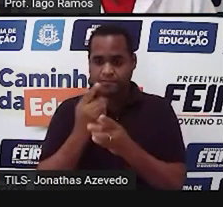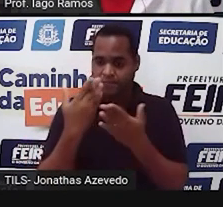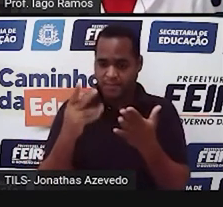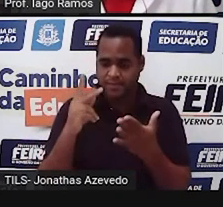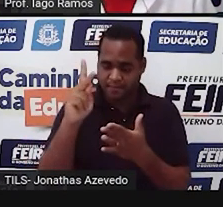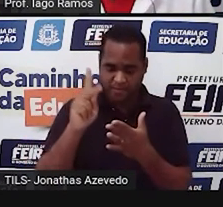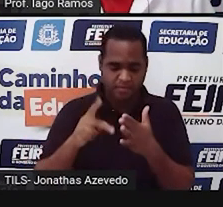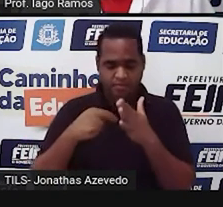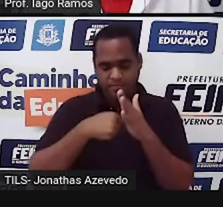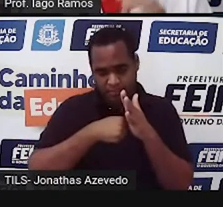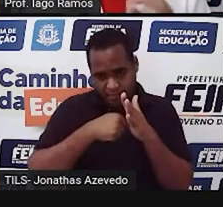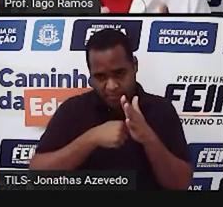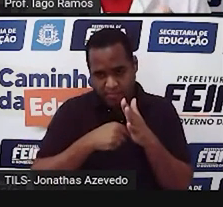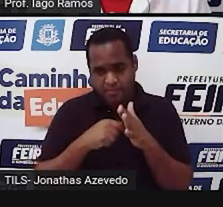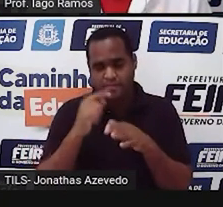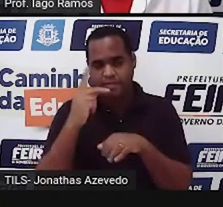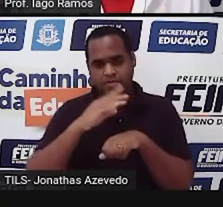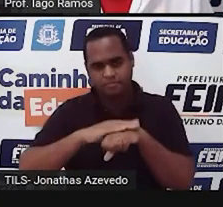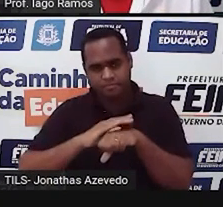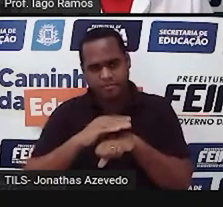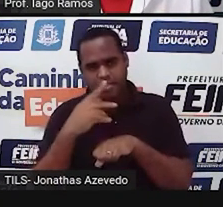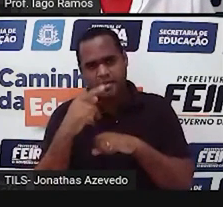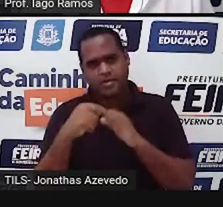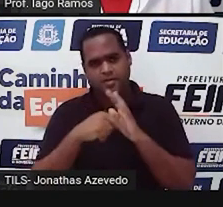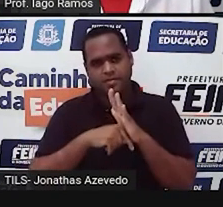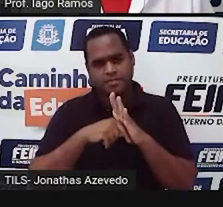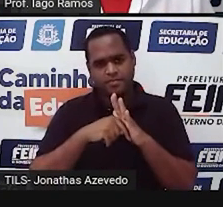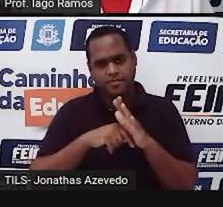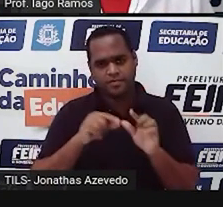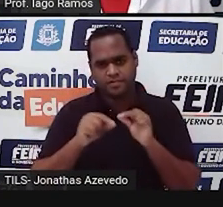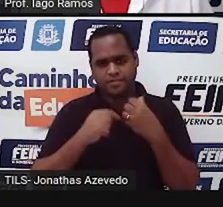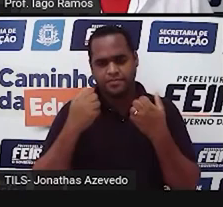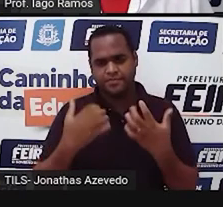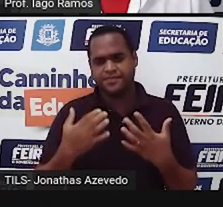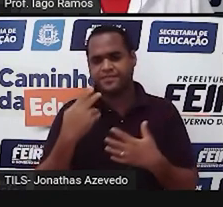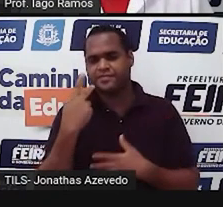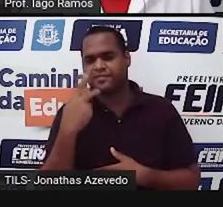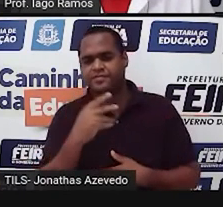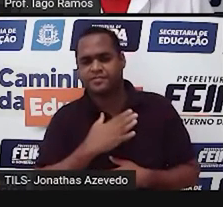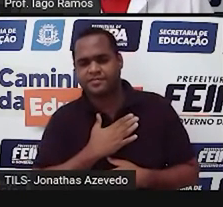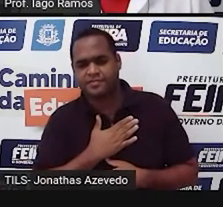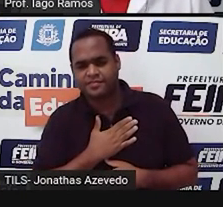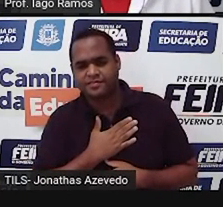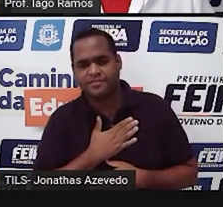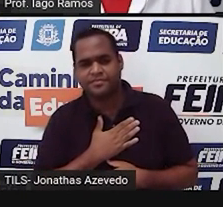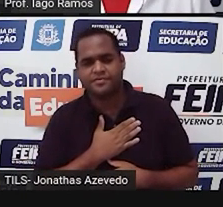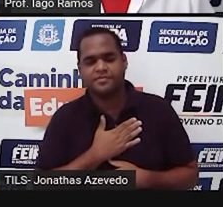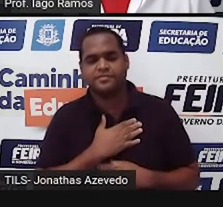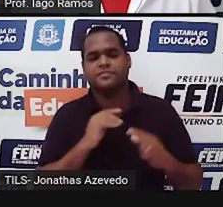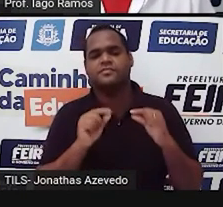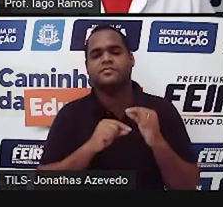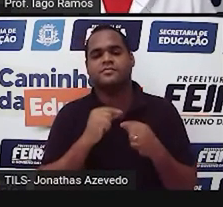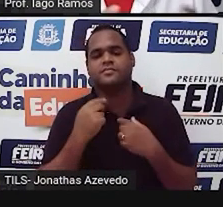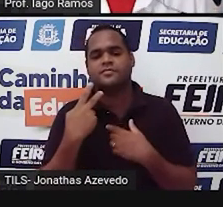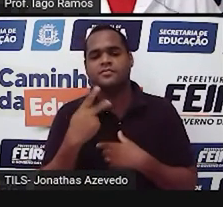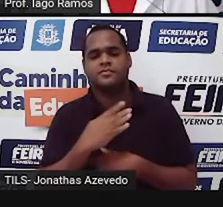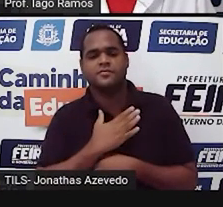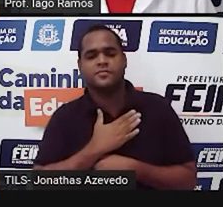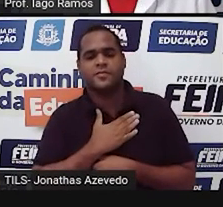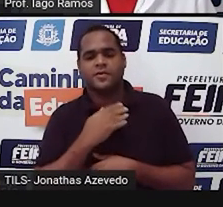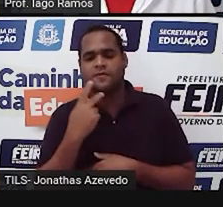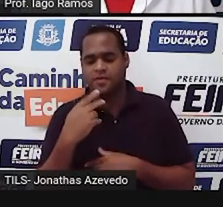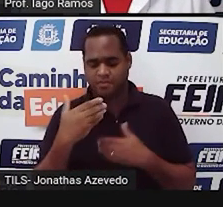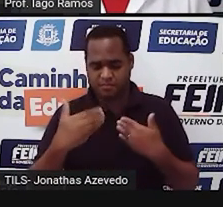avaliando você mesmo você mesma tá E aí eu é o seguinte ó e o pin do